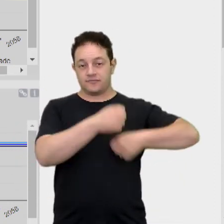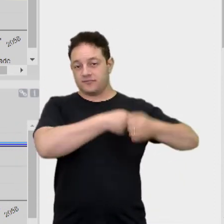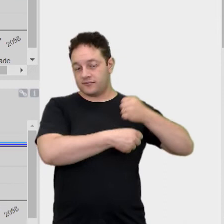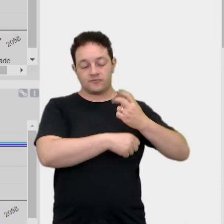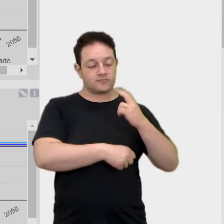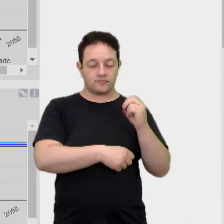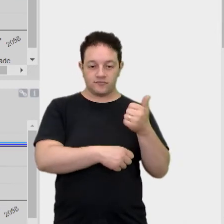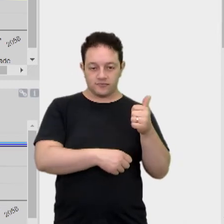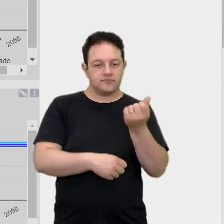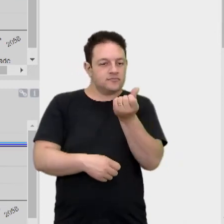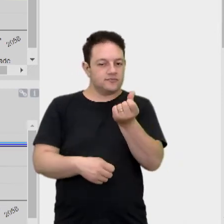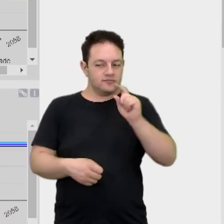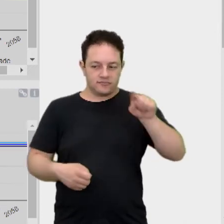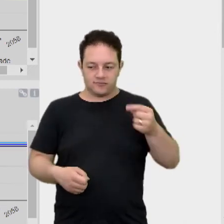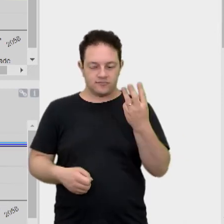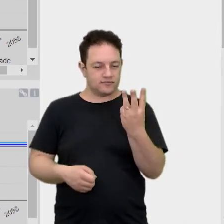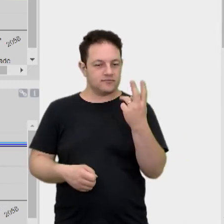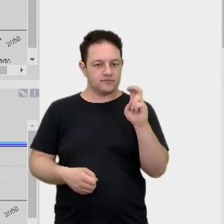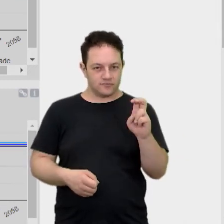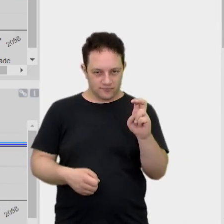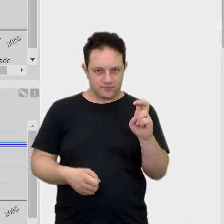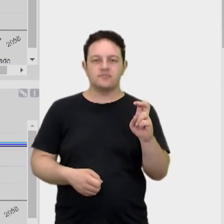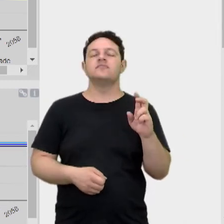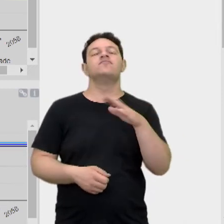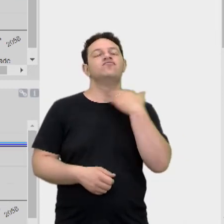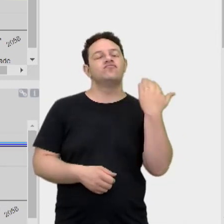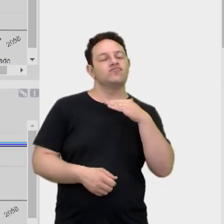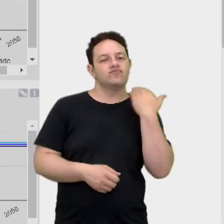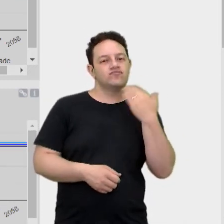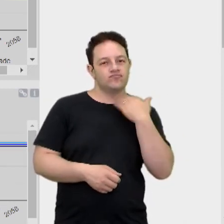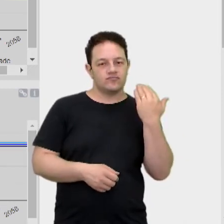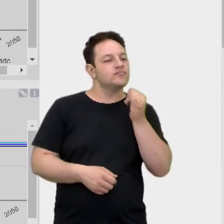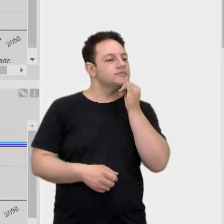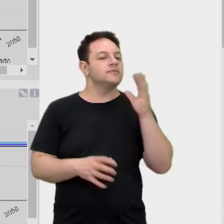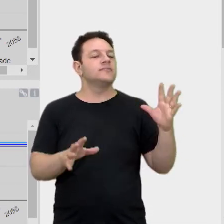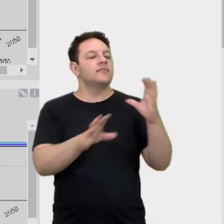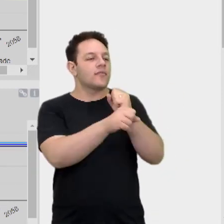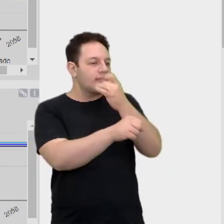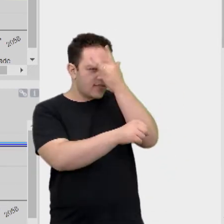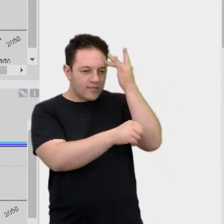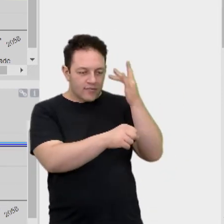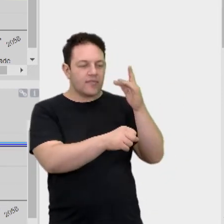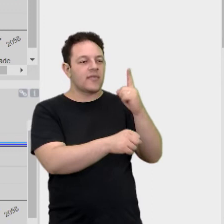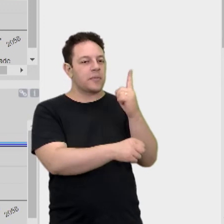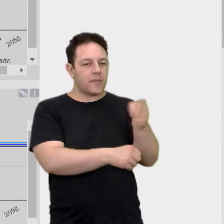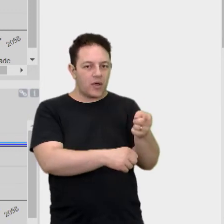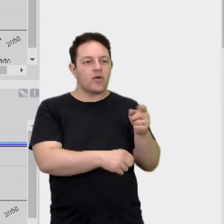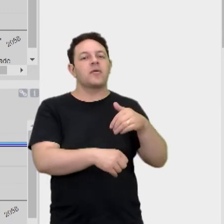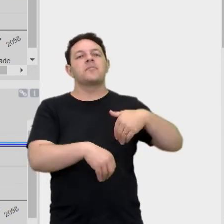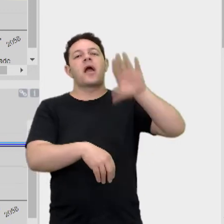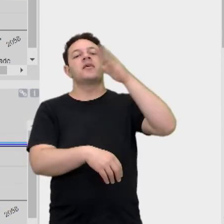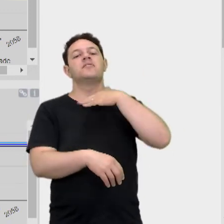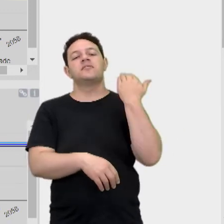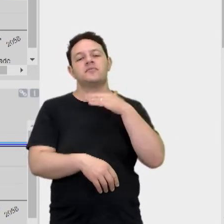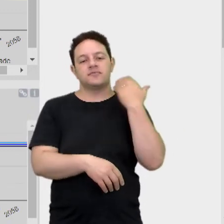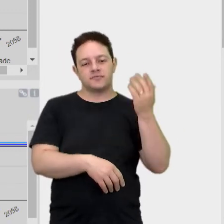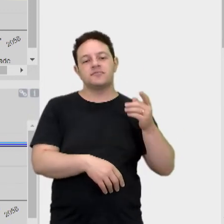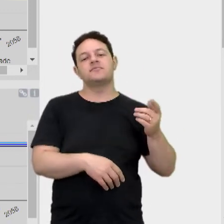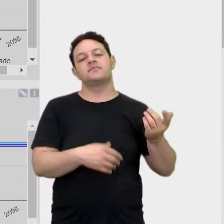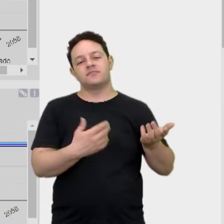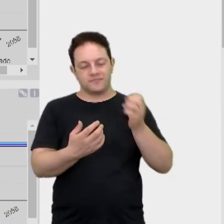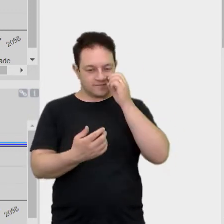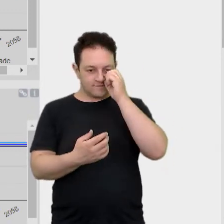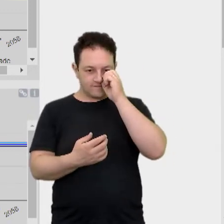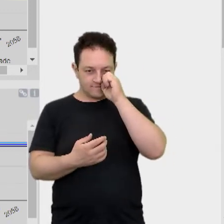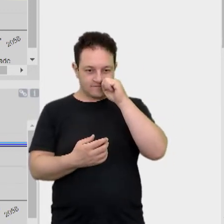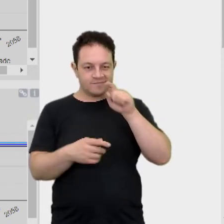2011 6,35 a cada 1.000 habitantes, então a taxa de nascimento é maior, por isso que o crescimento vegetativo é maior,